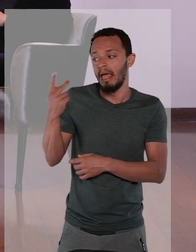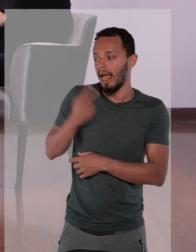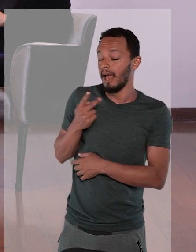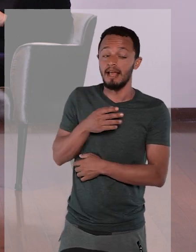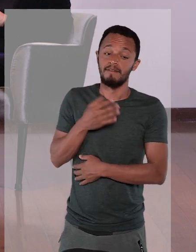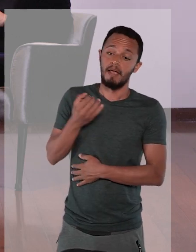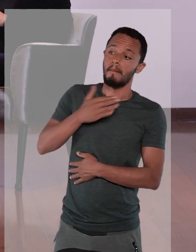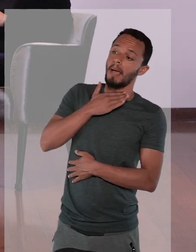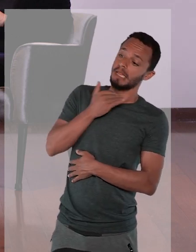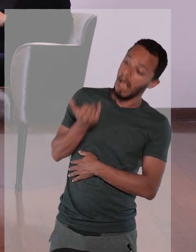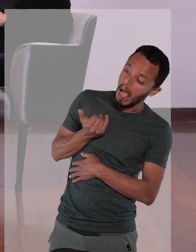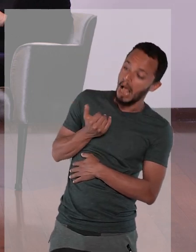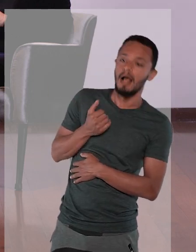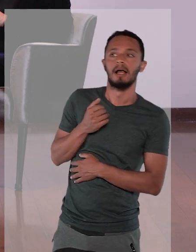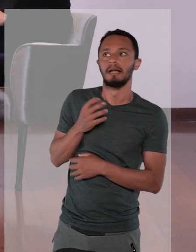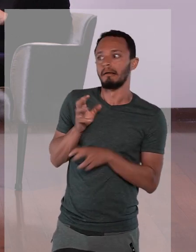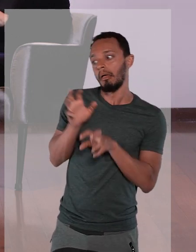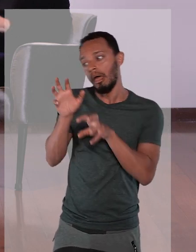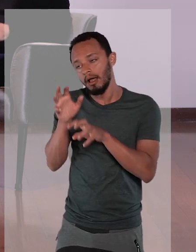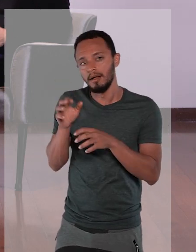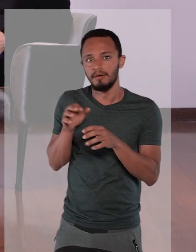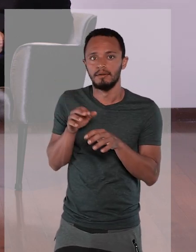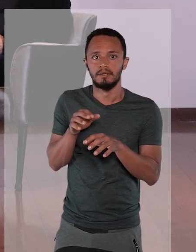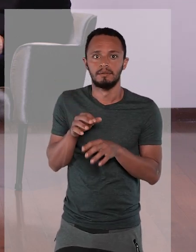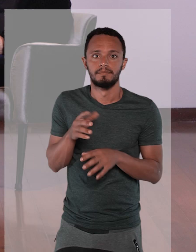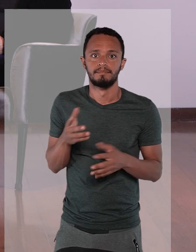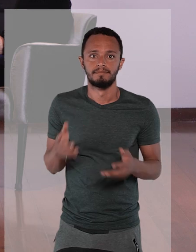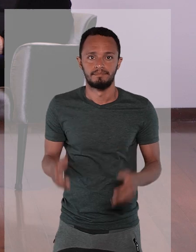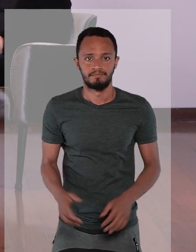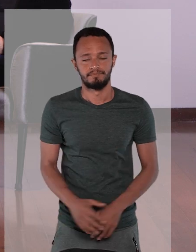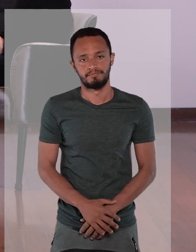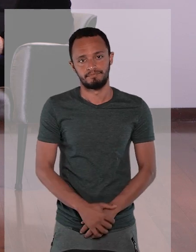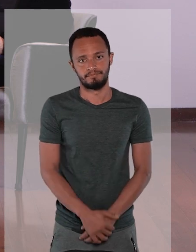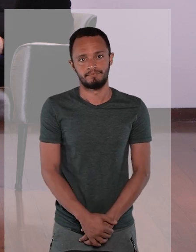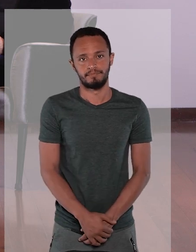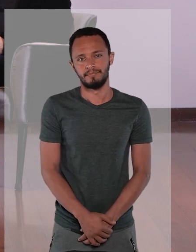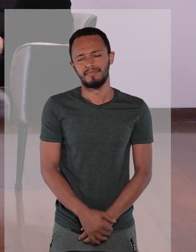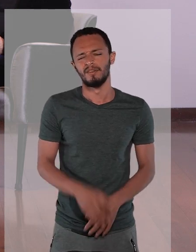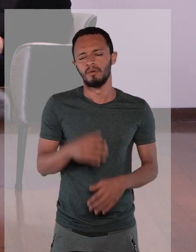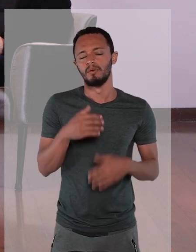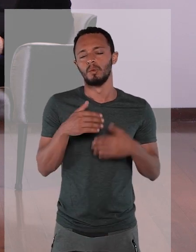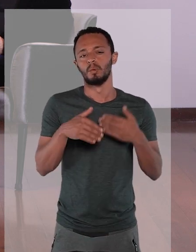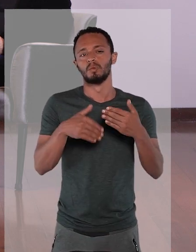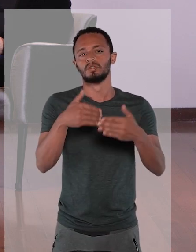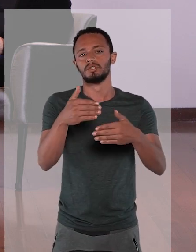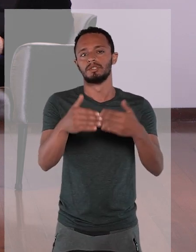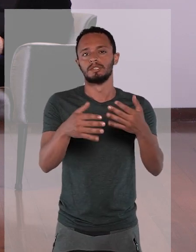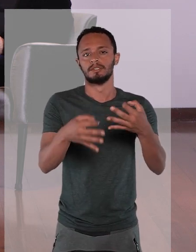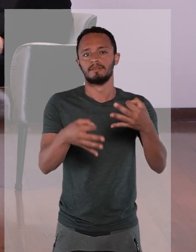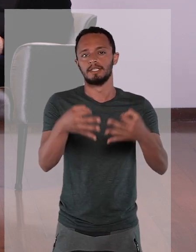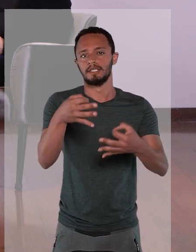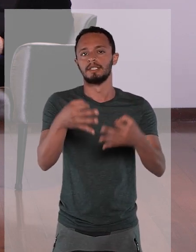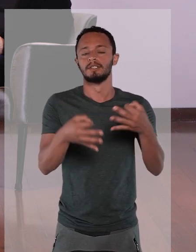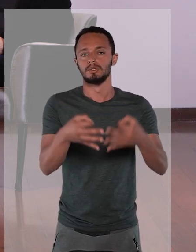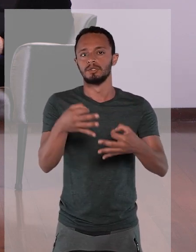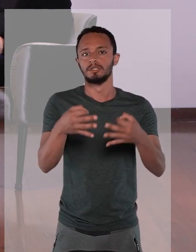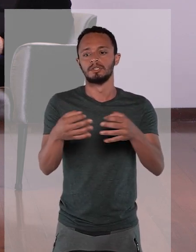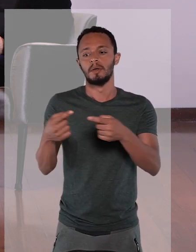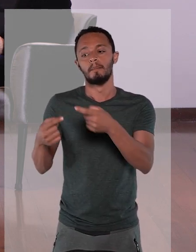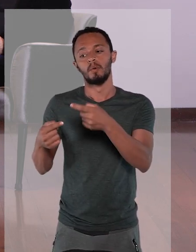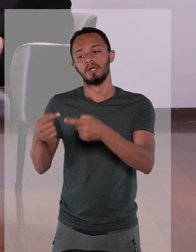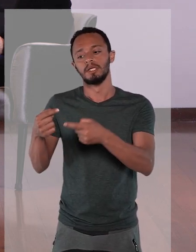que vai matar, que vai virar não sei o quê. Entendeu? Mas um dia vai ter que acontecer esse acerto de contas entre política e ciência, né? Vai